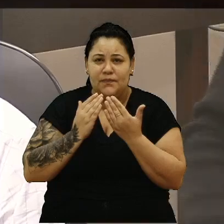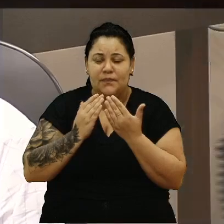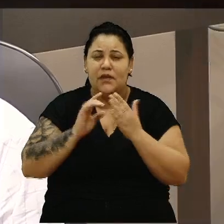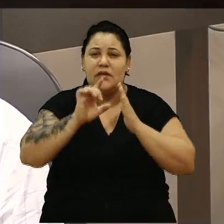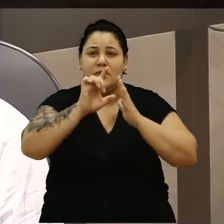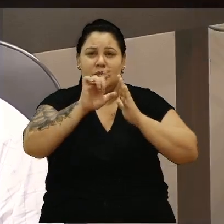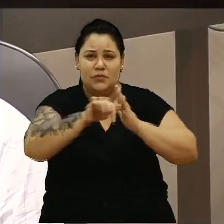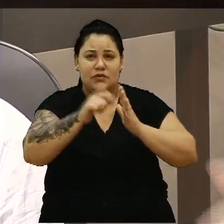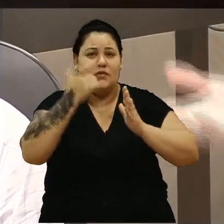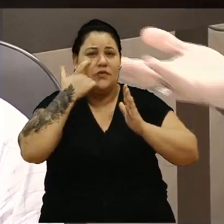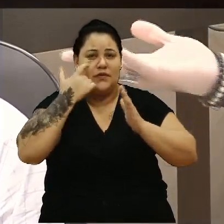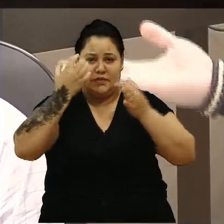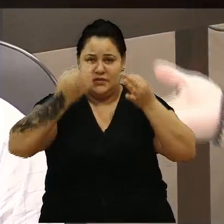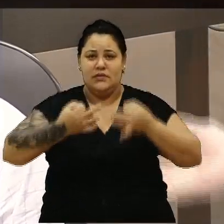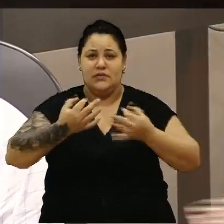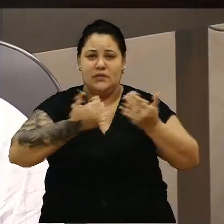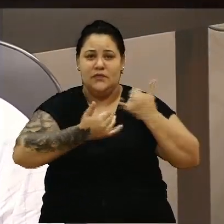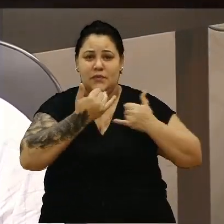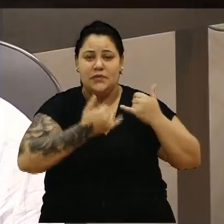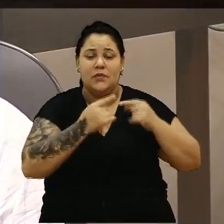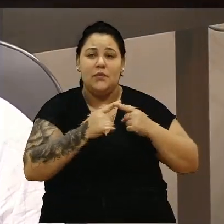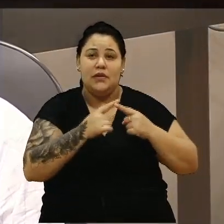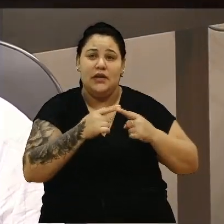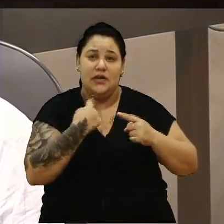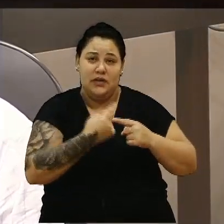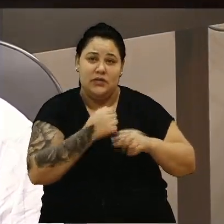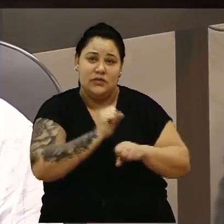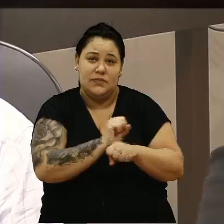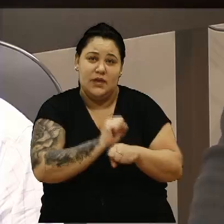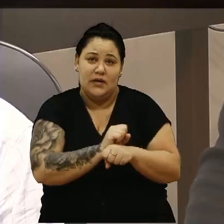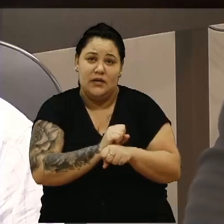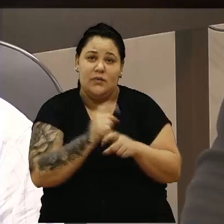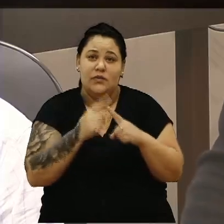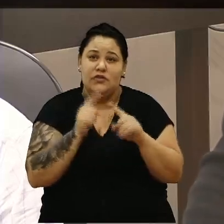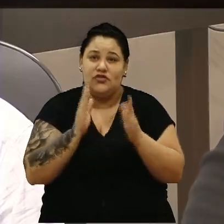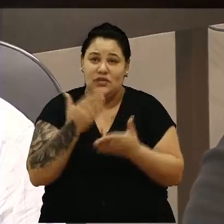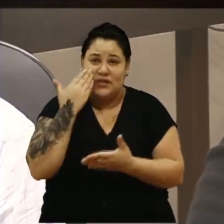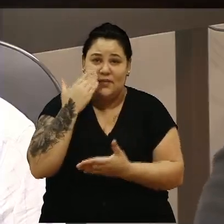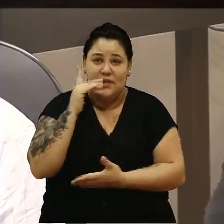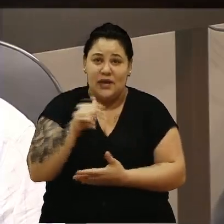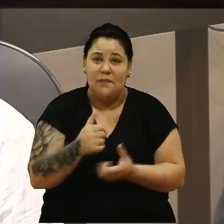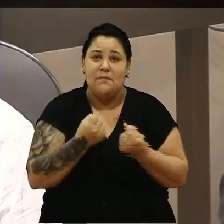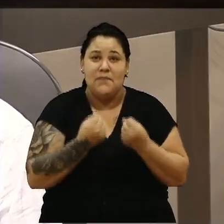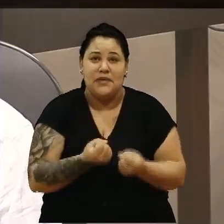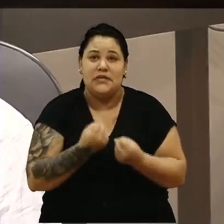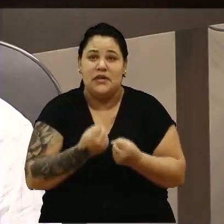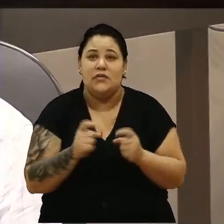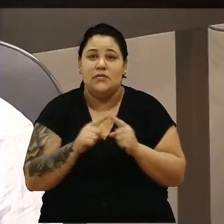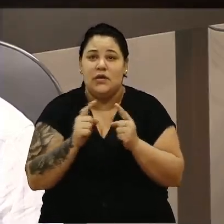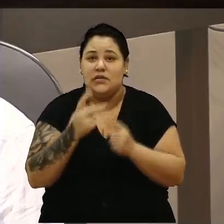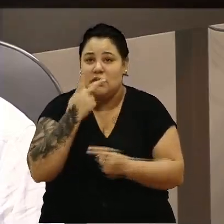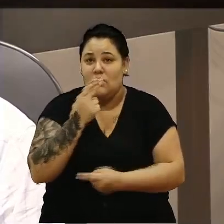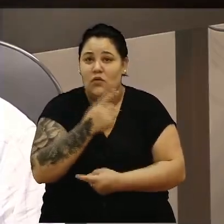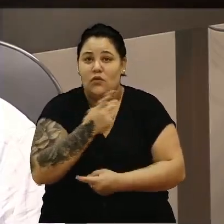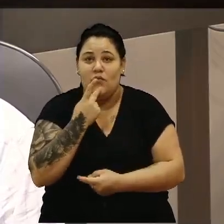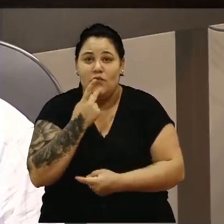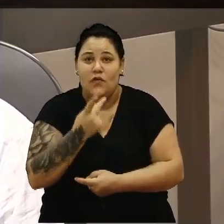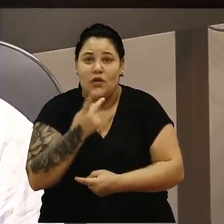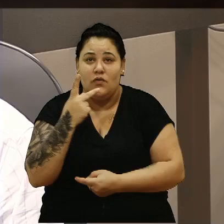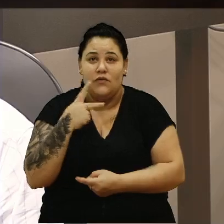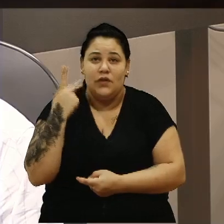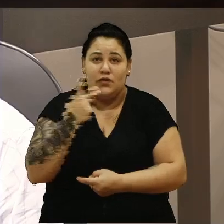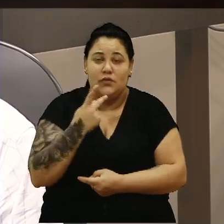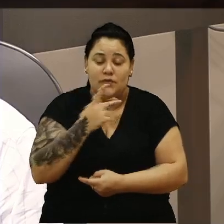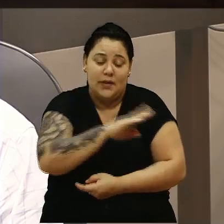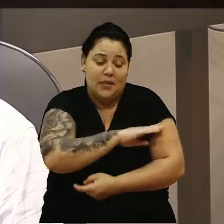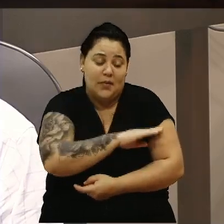Depois eu vou ver isso aí, porque é o que a gente espera, pelo menos, né? Porque a gente sabe o quanto sobrecarrega. Mas é como o senhor falou, vereador Capitão, ali em